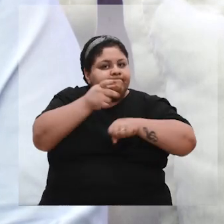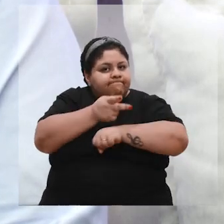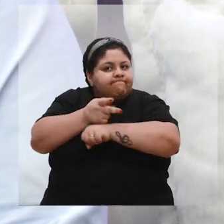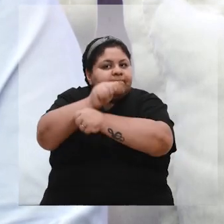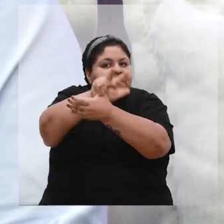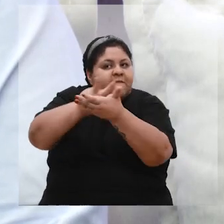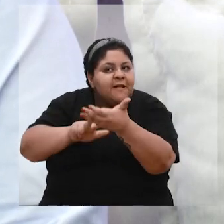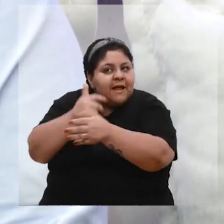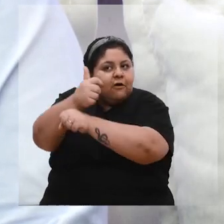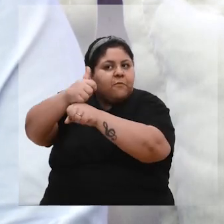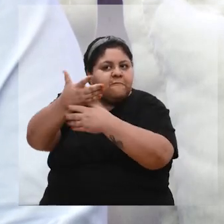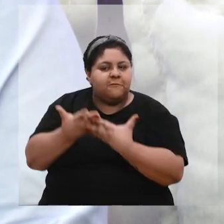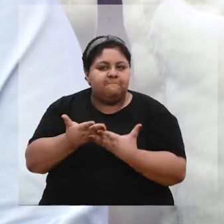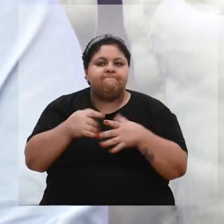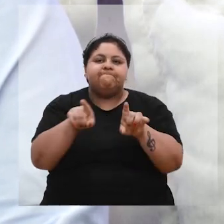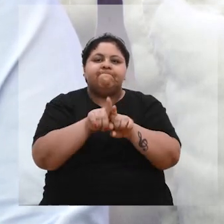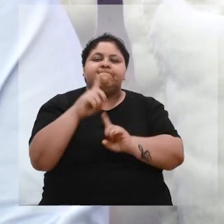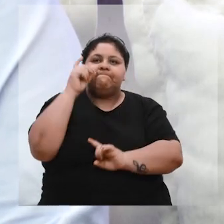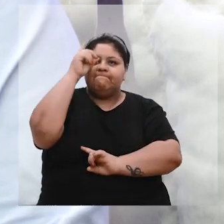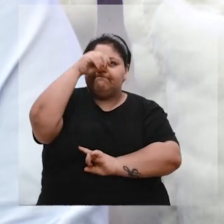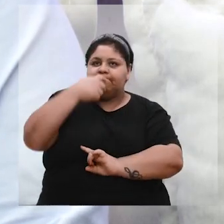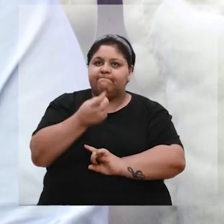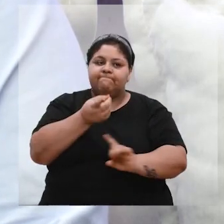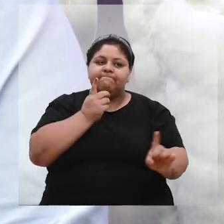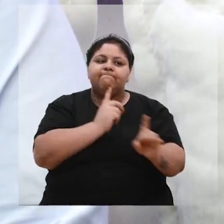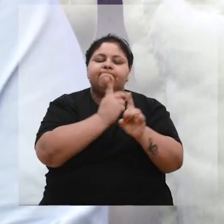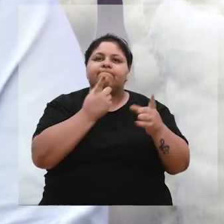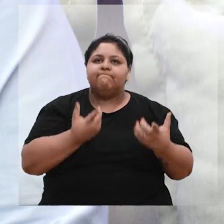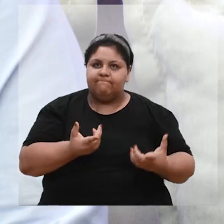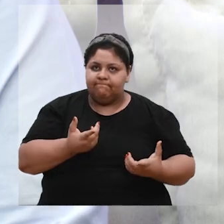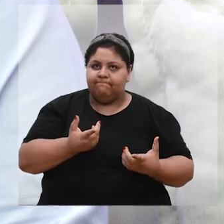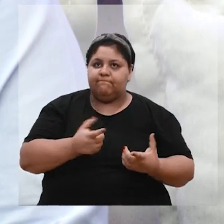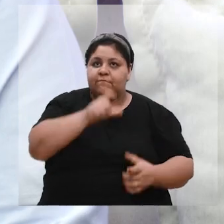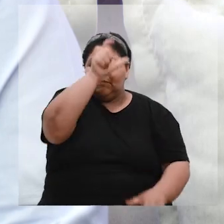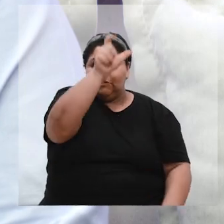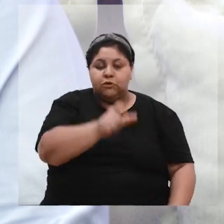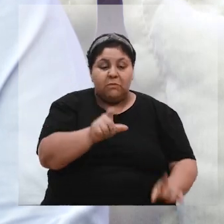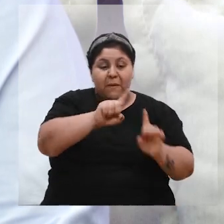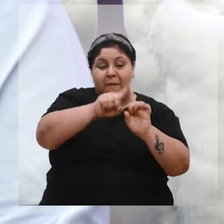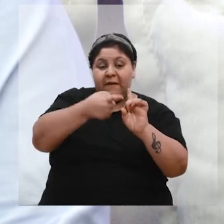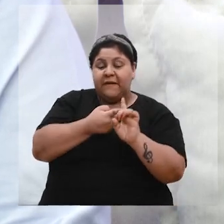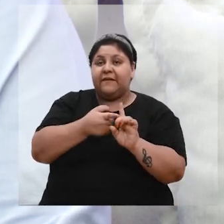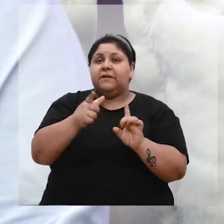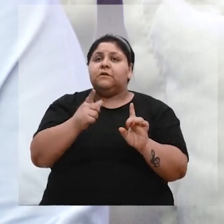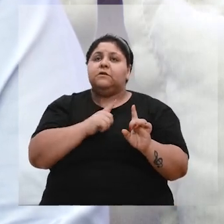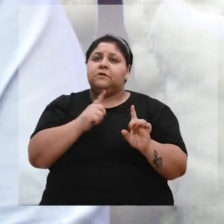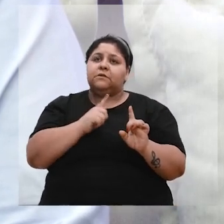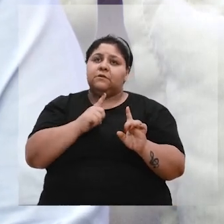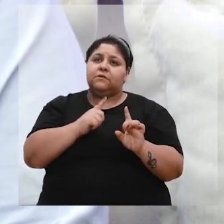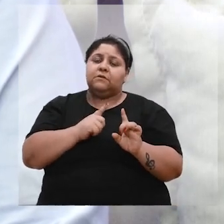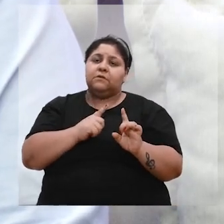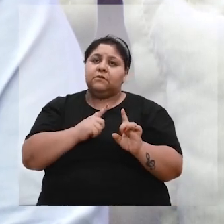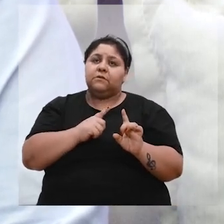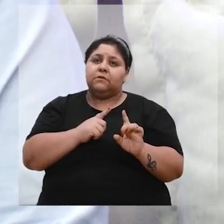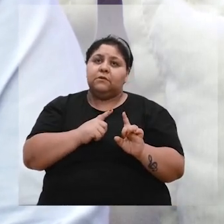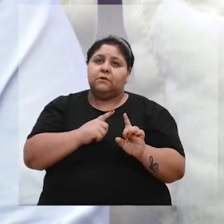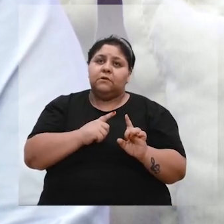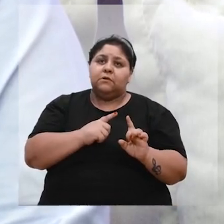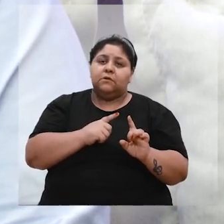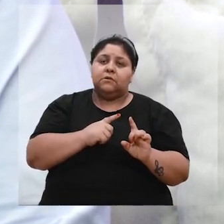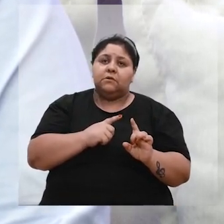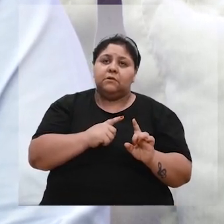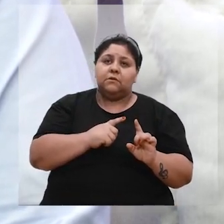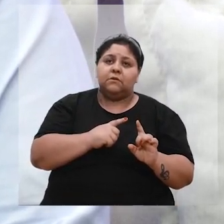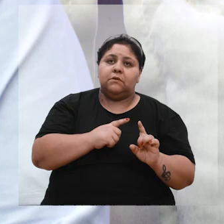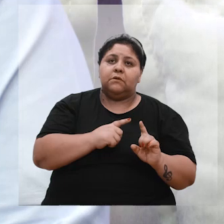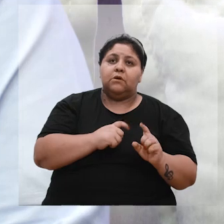num mastro avaliar. Também é difícil pela questão do tratamento, né, uma paciente gestante, então a gente tem que pesar